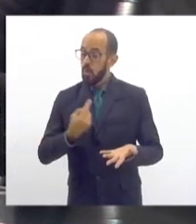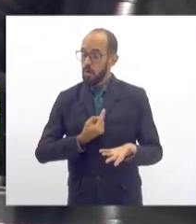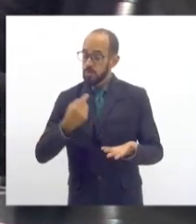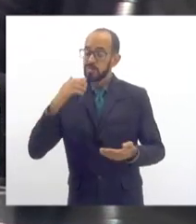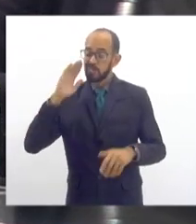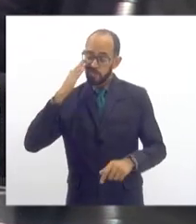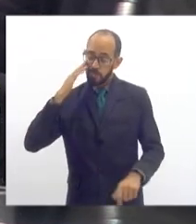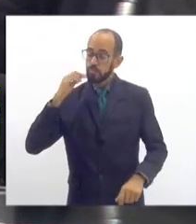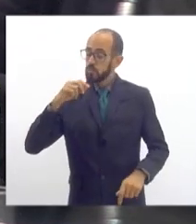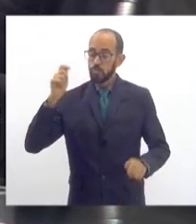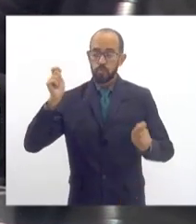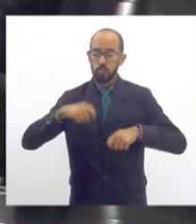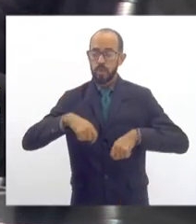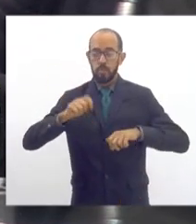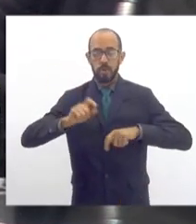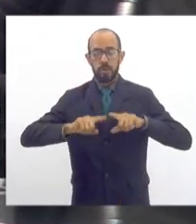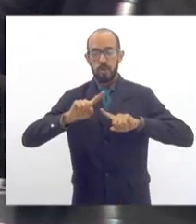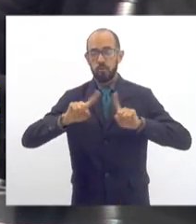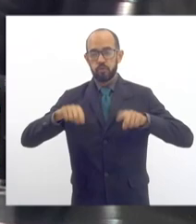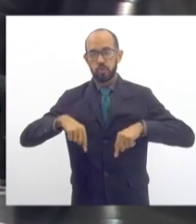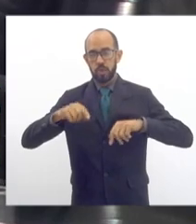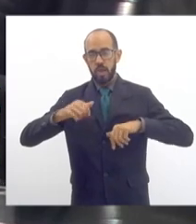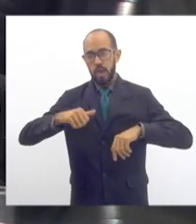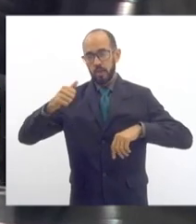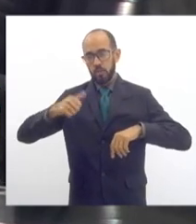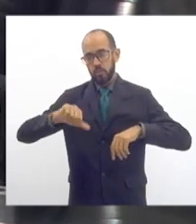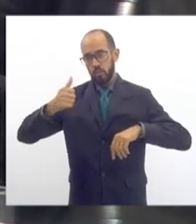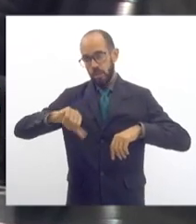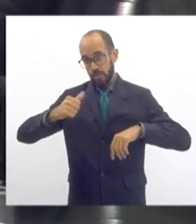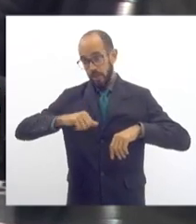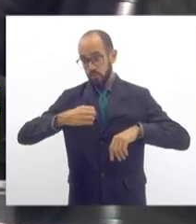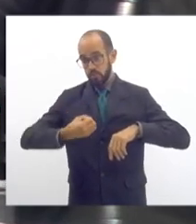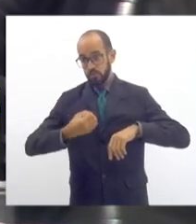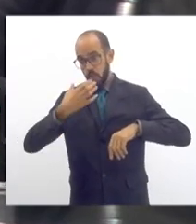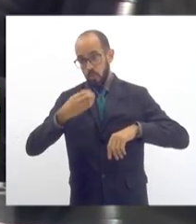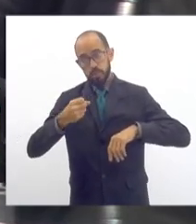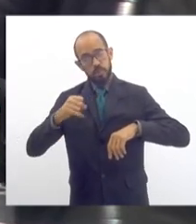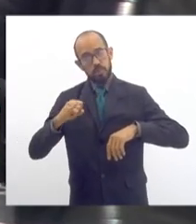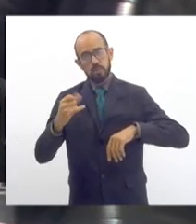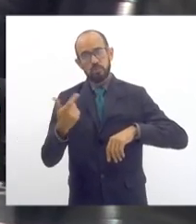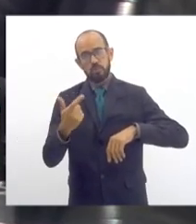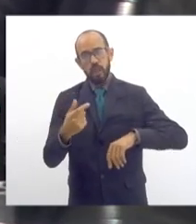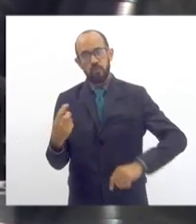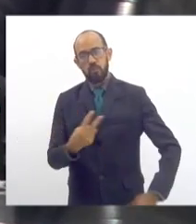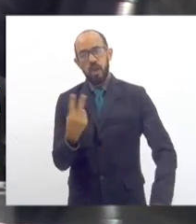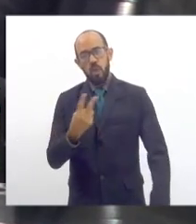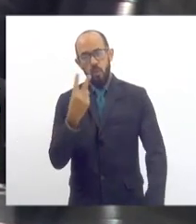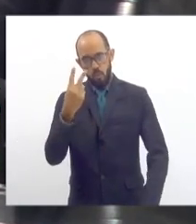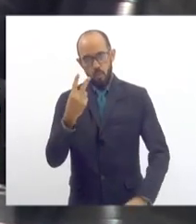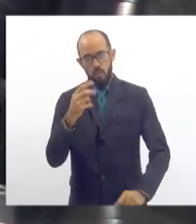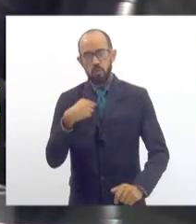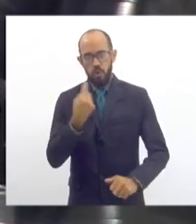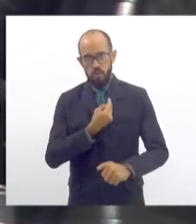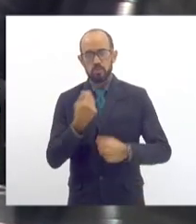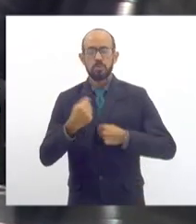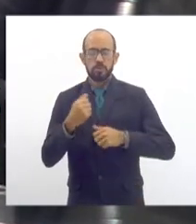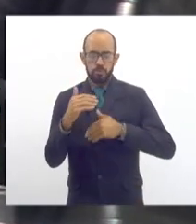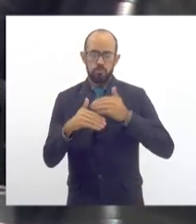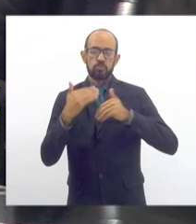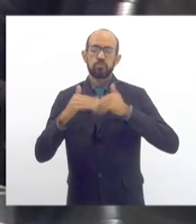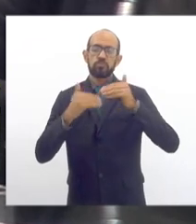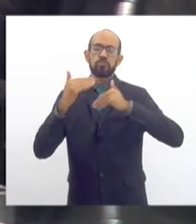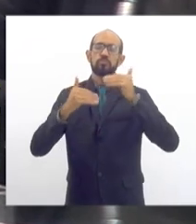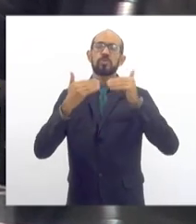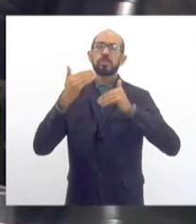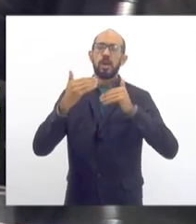públicos de qualidade sem servidores valorizados. Que a gente consiga, nessa audiência, caminhar para um entendimento cada vez